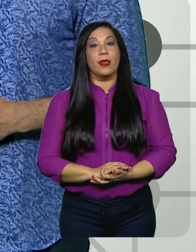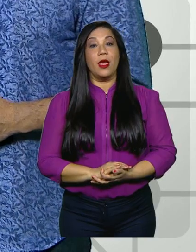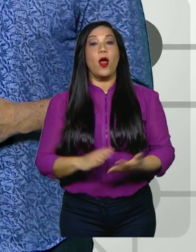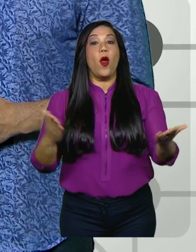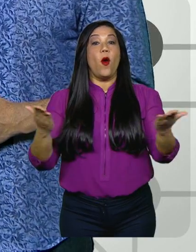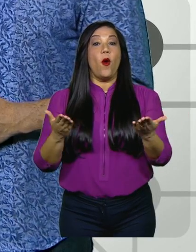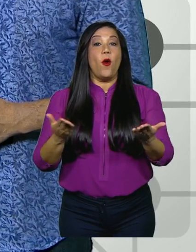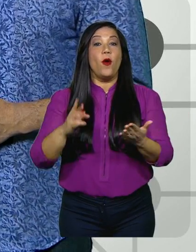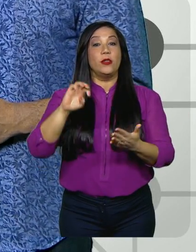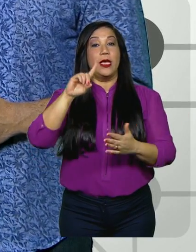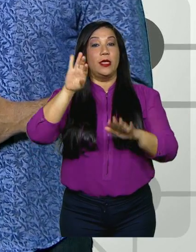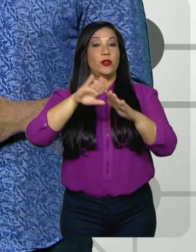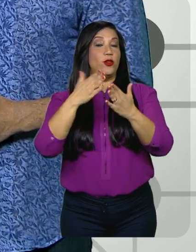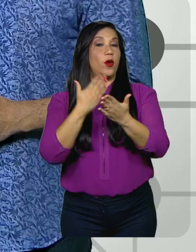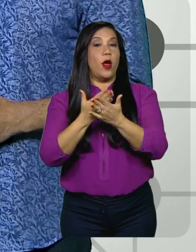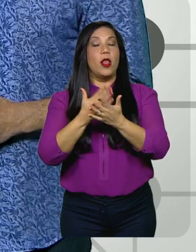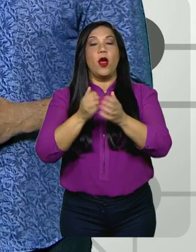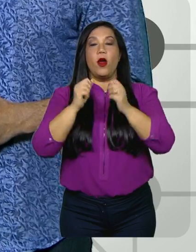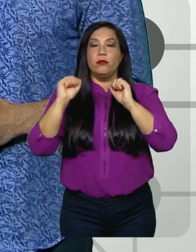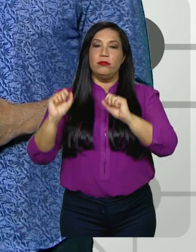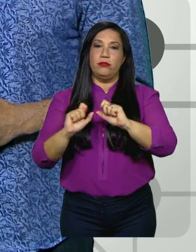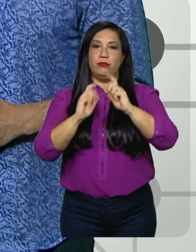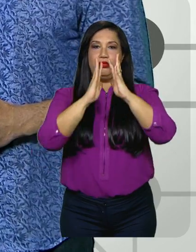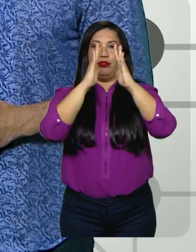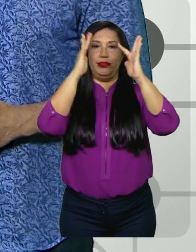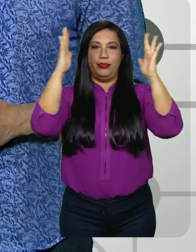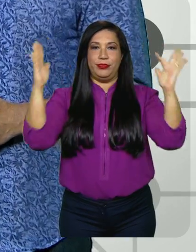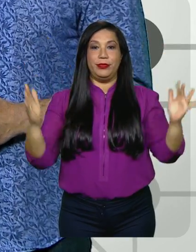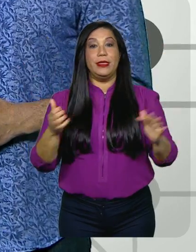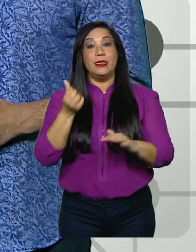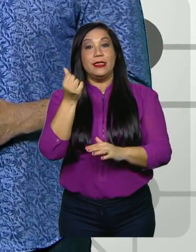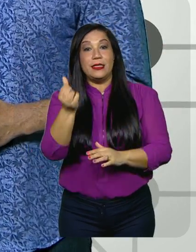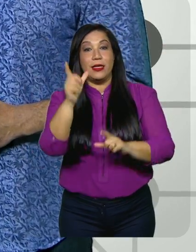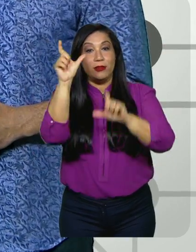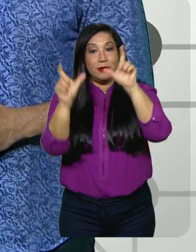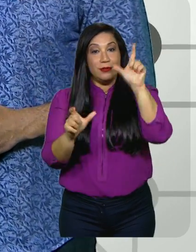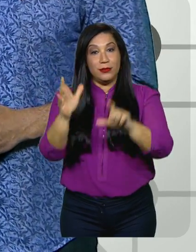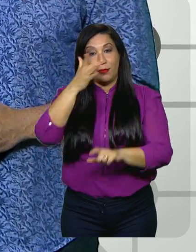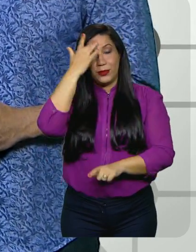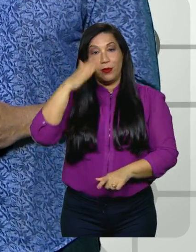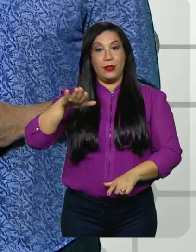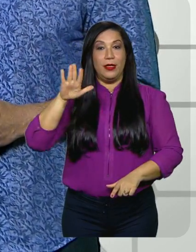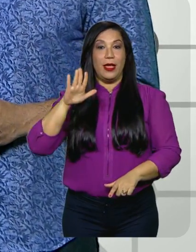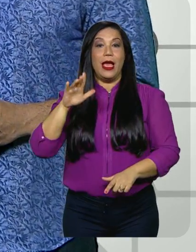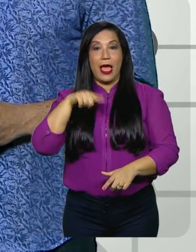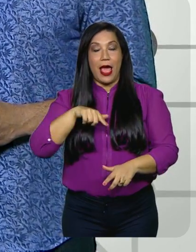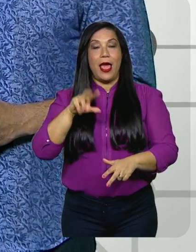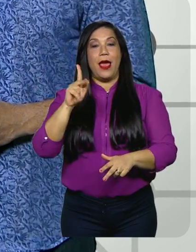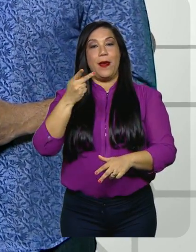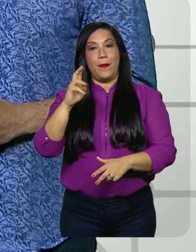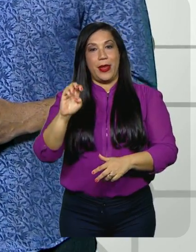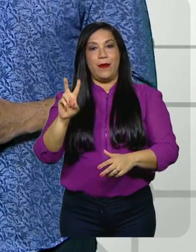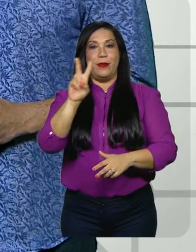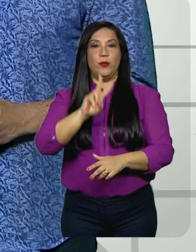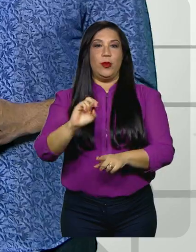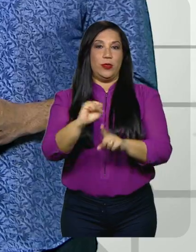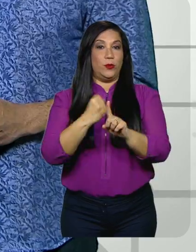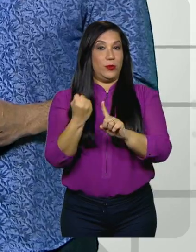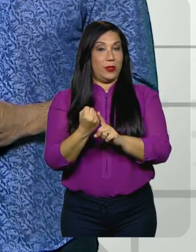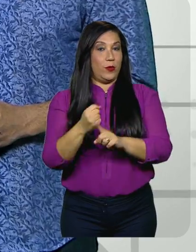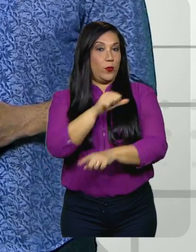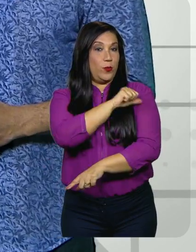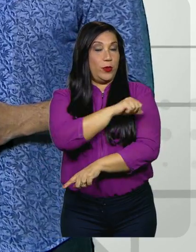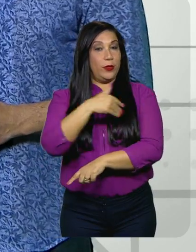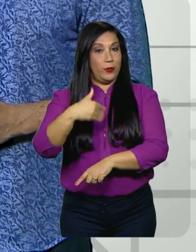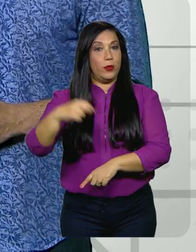Hoje a Rede Escola começa uma série sobre a realidade de 6 candidatos que cursam pré-vestibular social na cidade do Rio de Janeiro e que